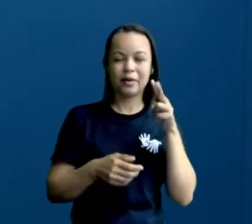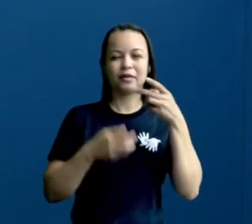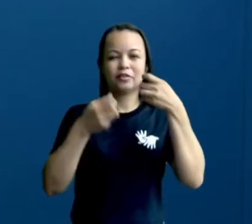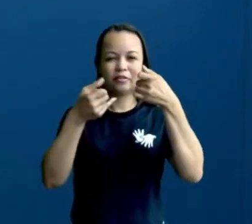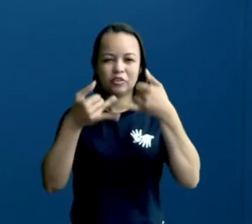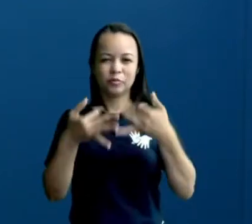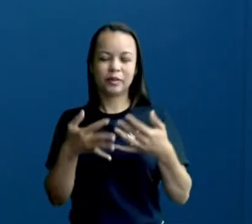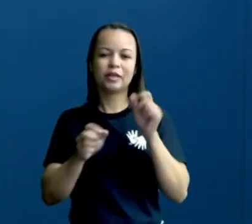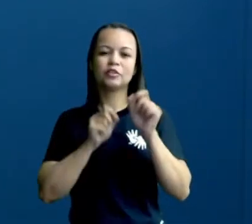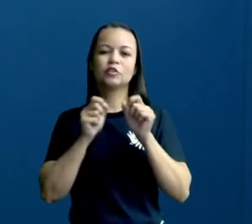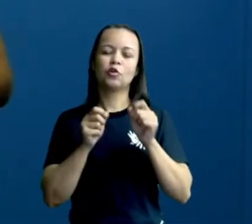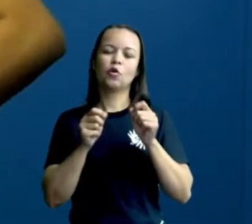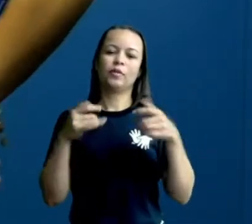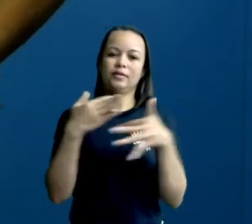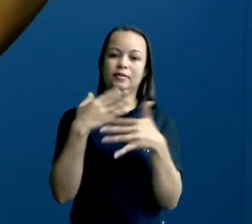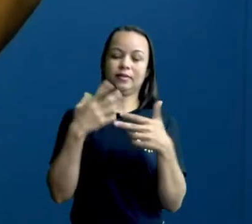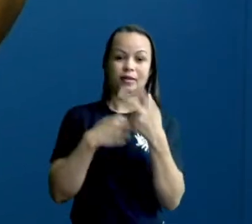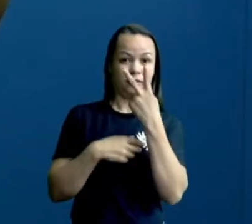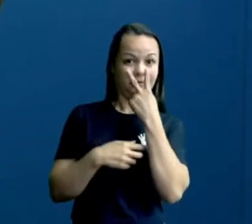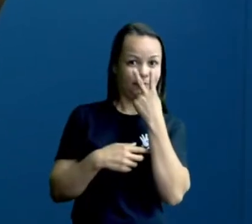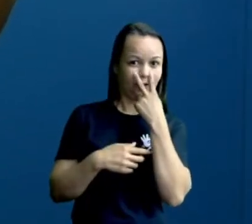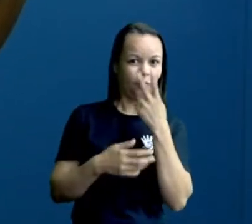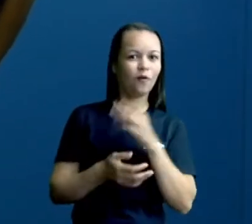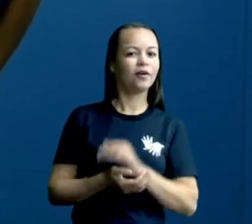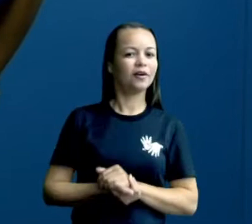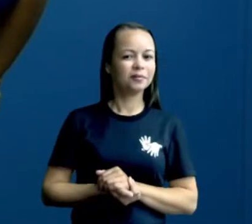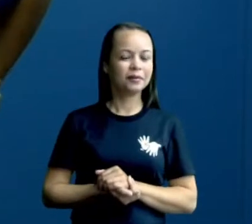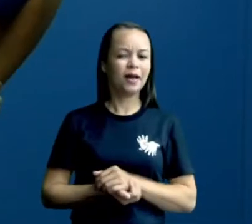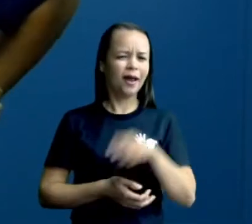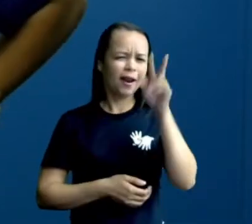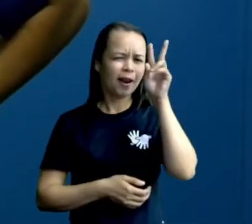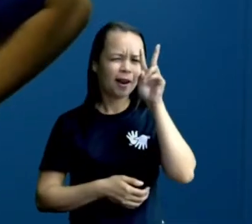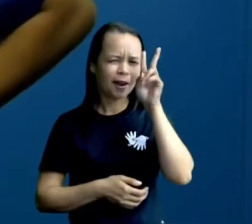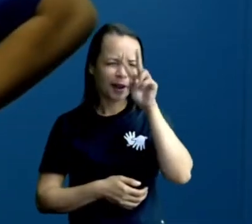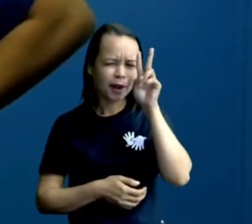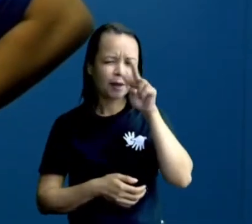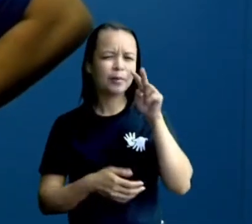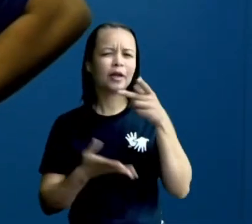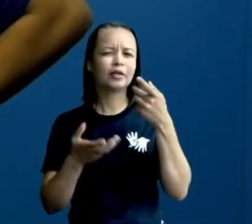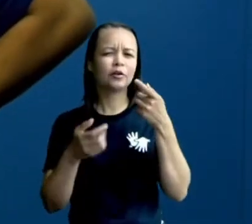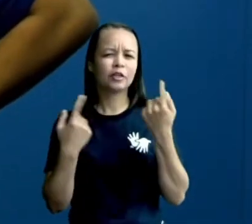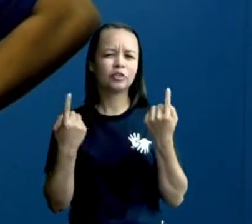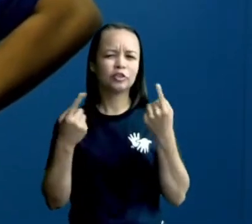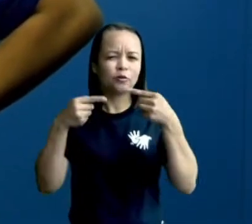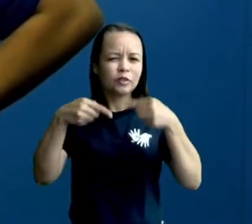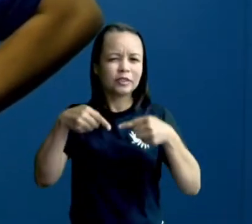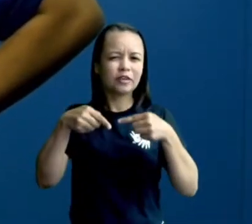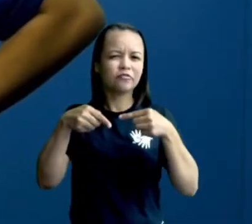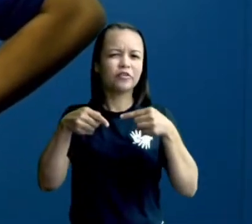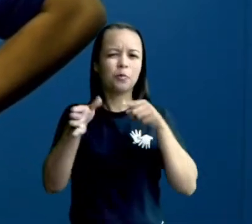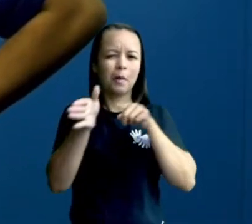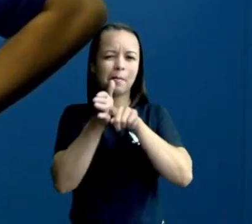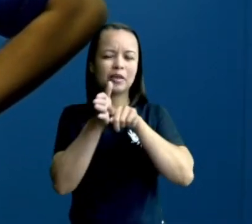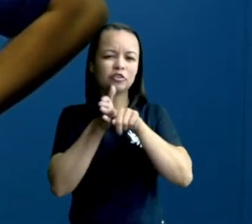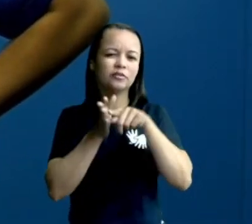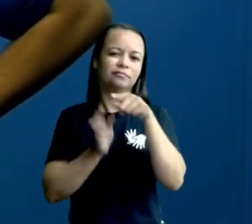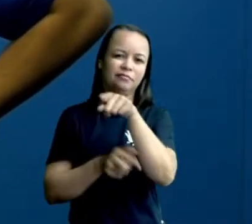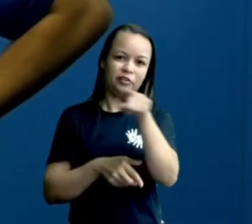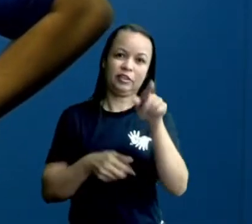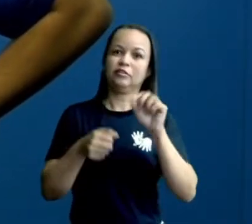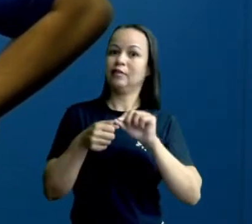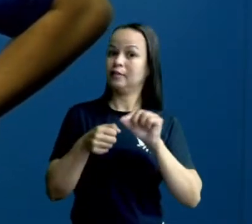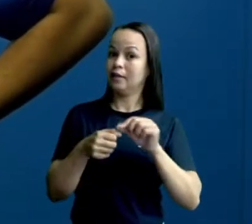Antão? Ah, lembra que eu deixei uma pesquisa, um desafio aqui para vocês fazerem? Quem